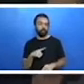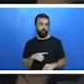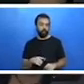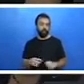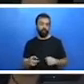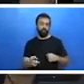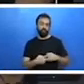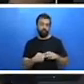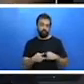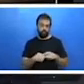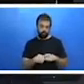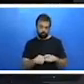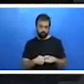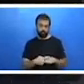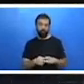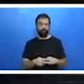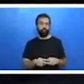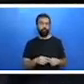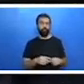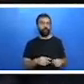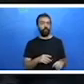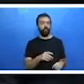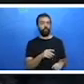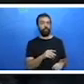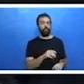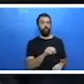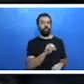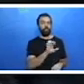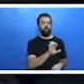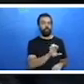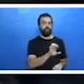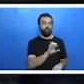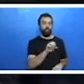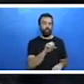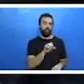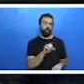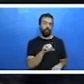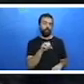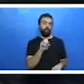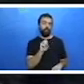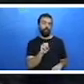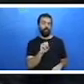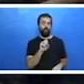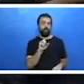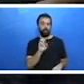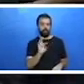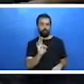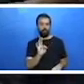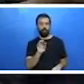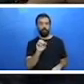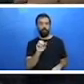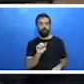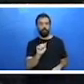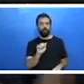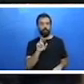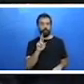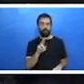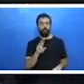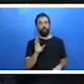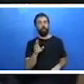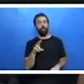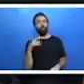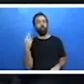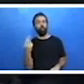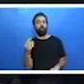ou ser. Observe, lembra? Descrever, falar como é, de que maneira está, tá bom? Então, olha